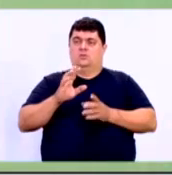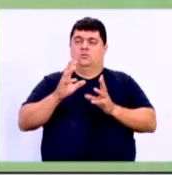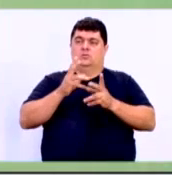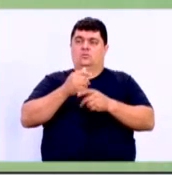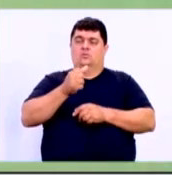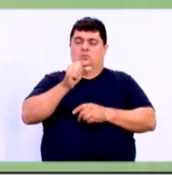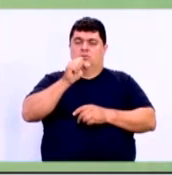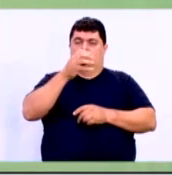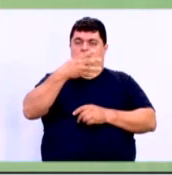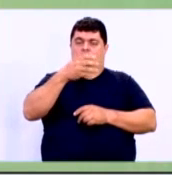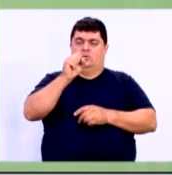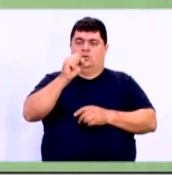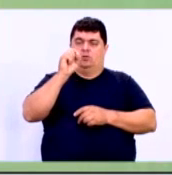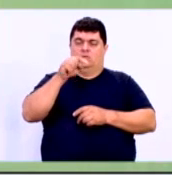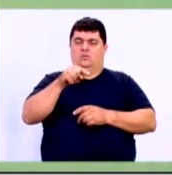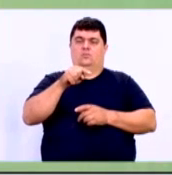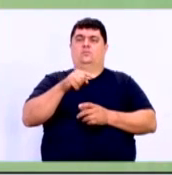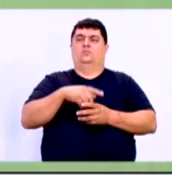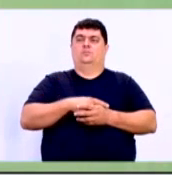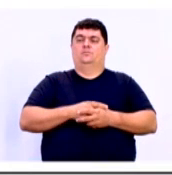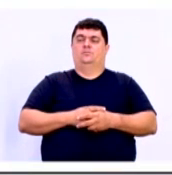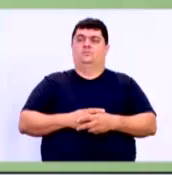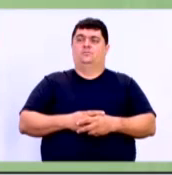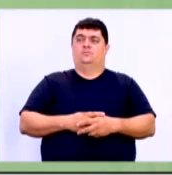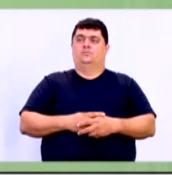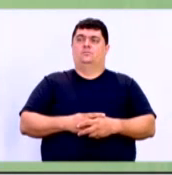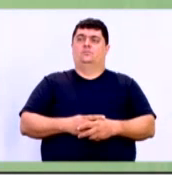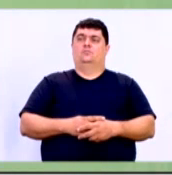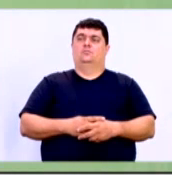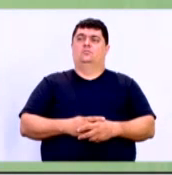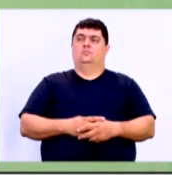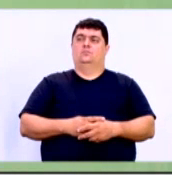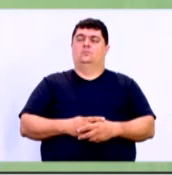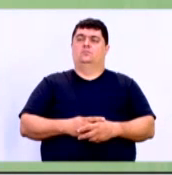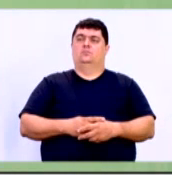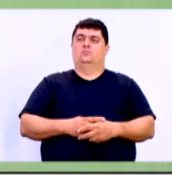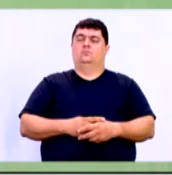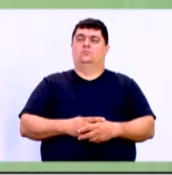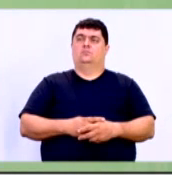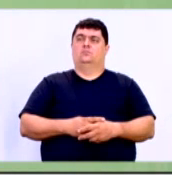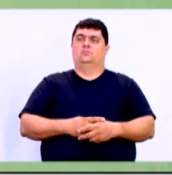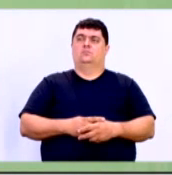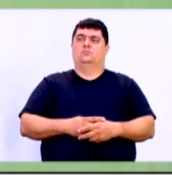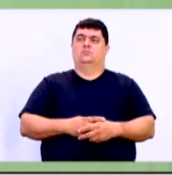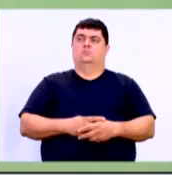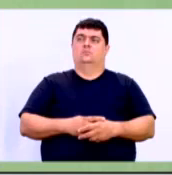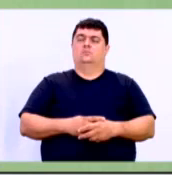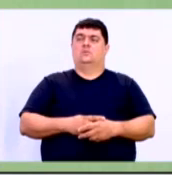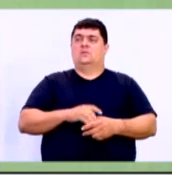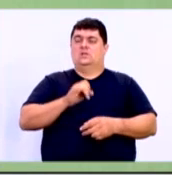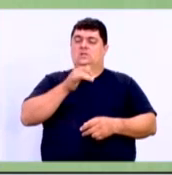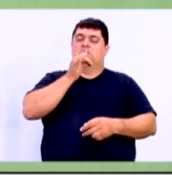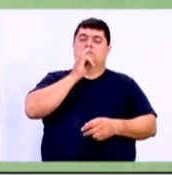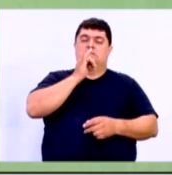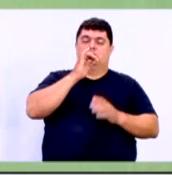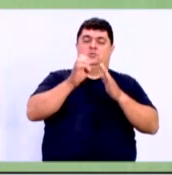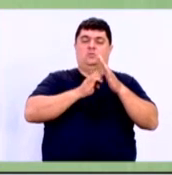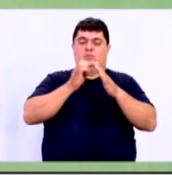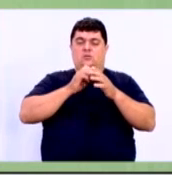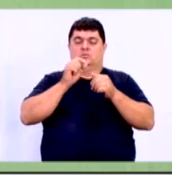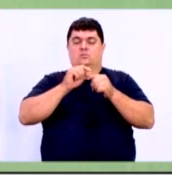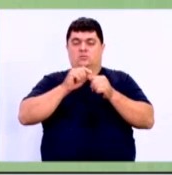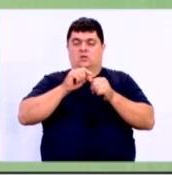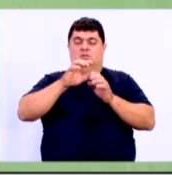reais, né? Vamos lá, que é isso, gente? Vou achar, calma que eu vou achar. Caso a empresa utilizasse custeio